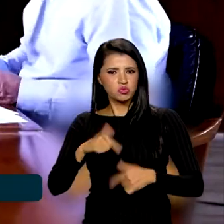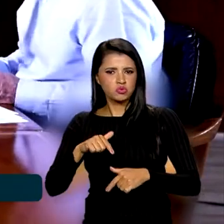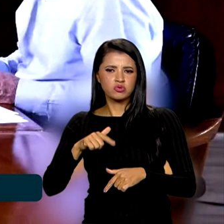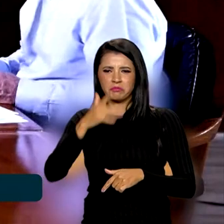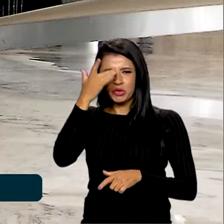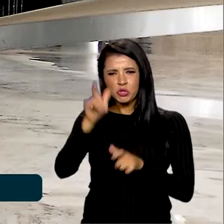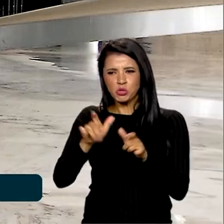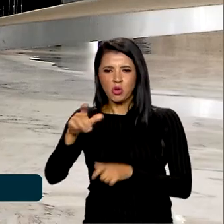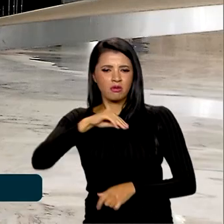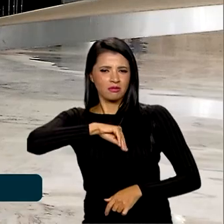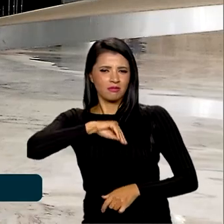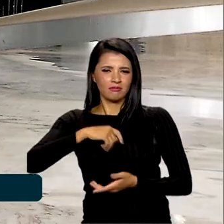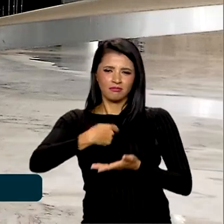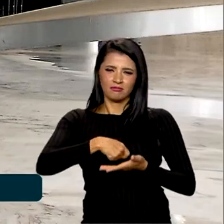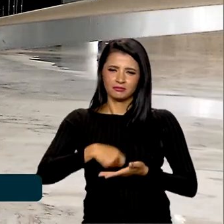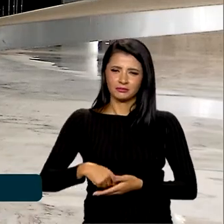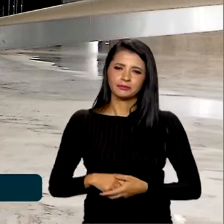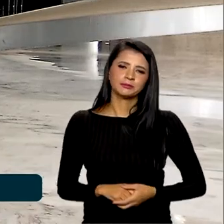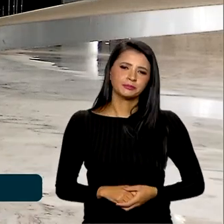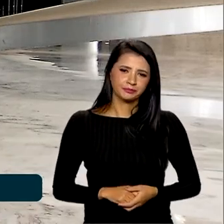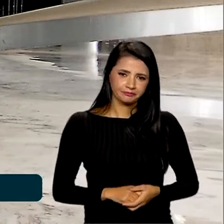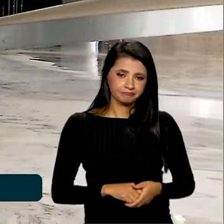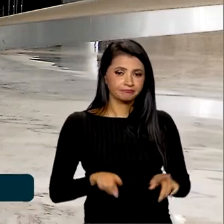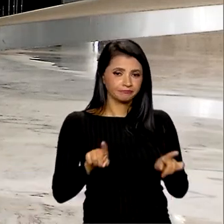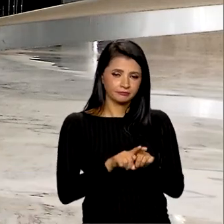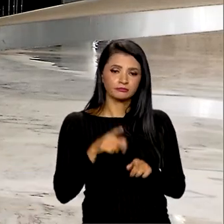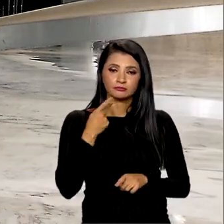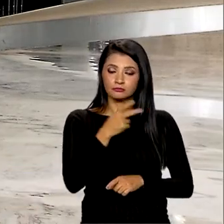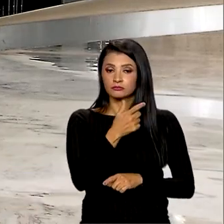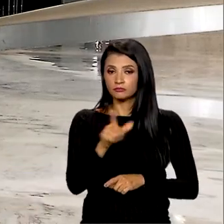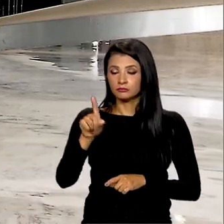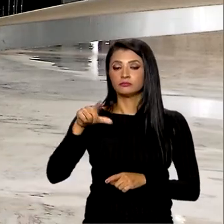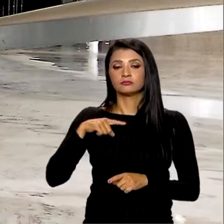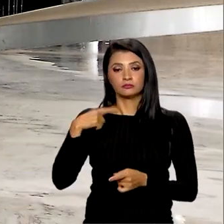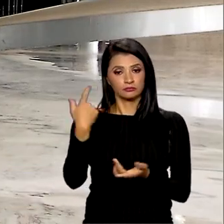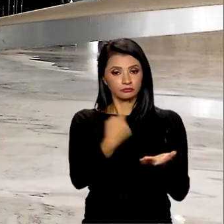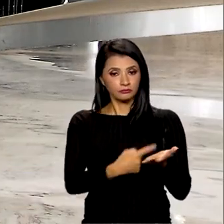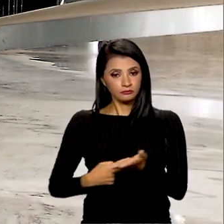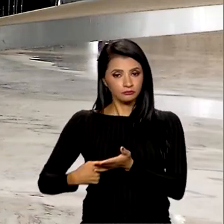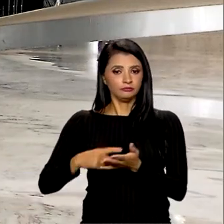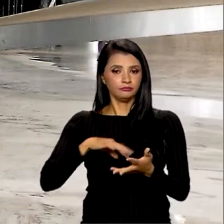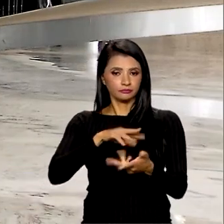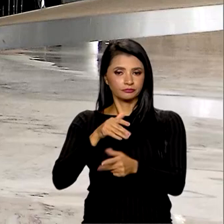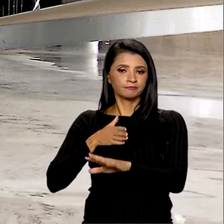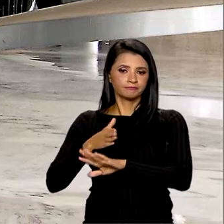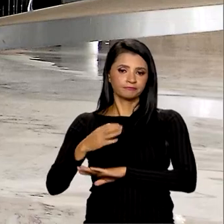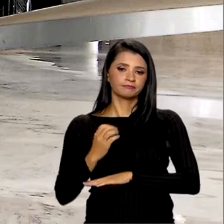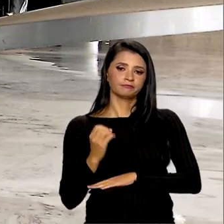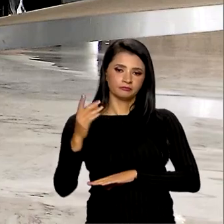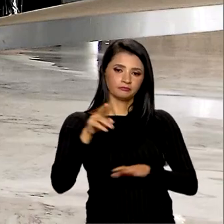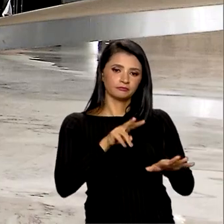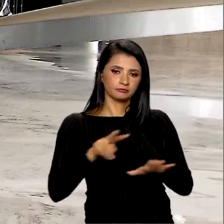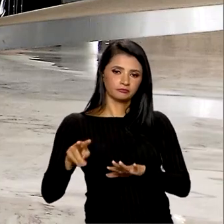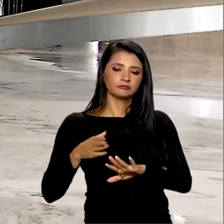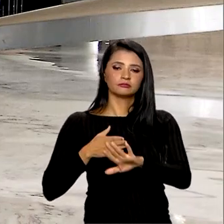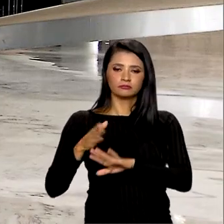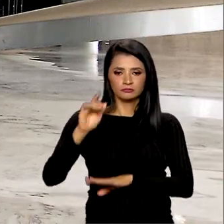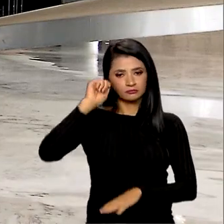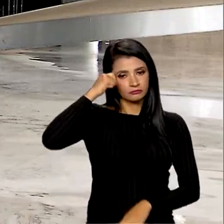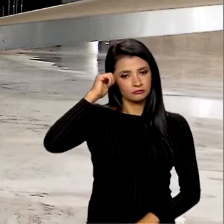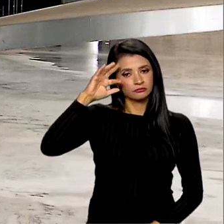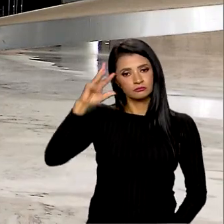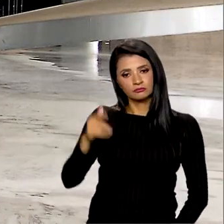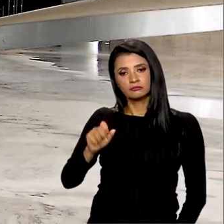ganhando salário. Lula também falou sobre os próximos compromissos internacionais. Na semana que vem, ele vai à África do Sul